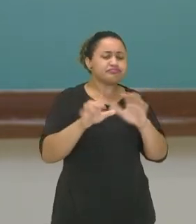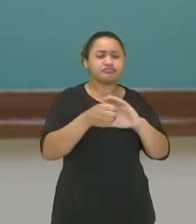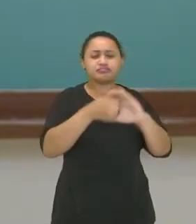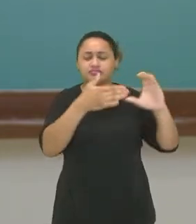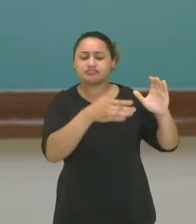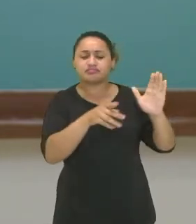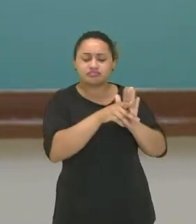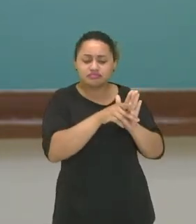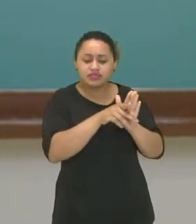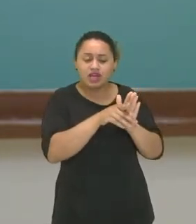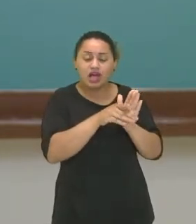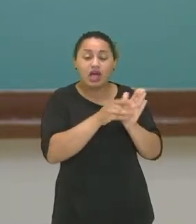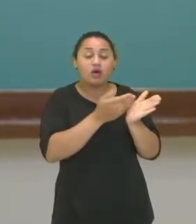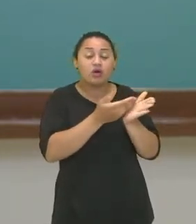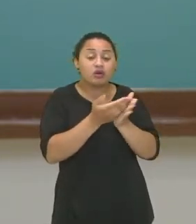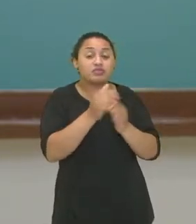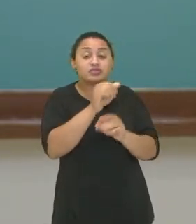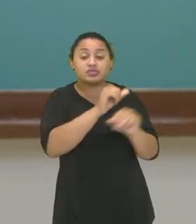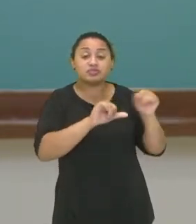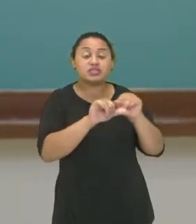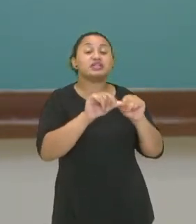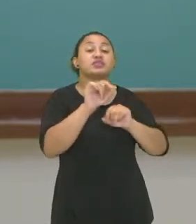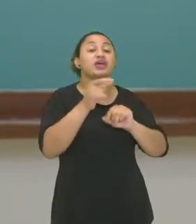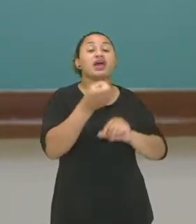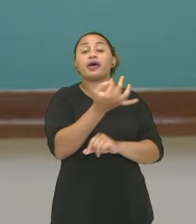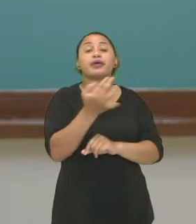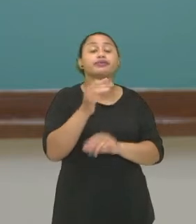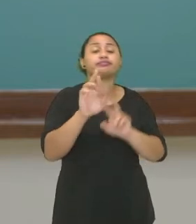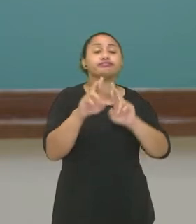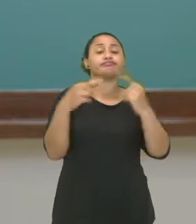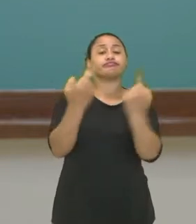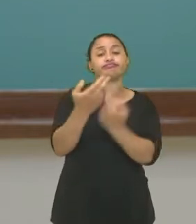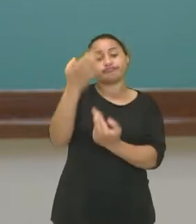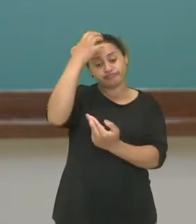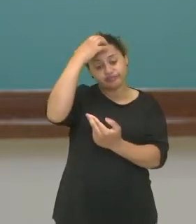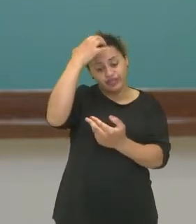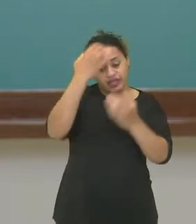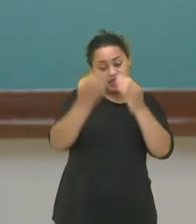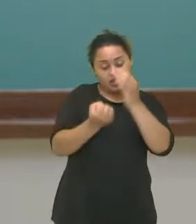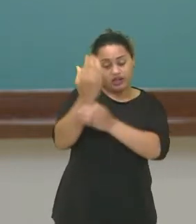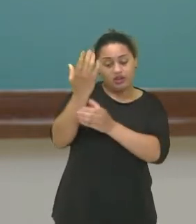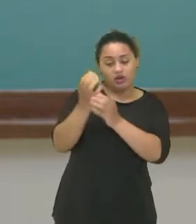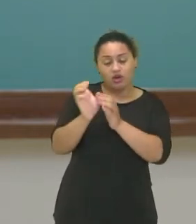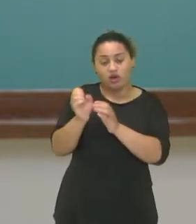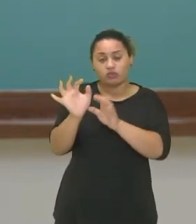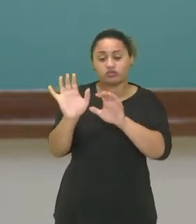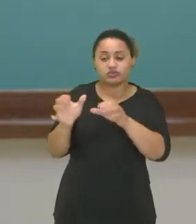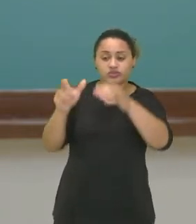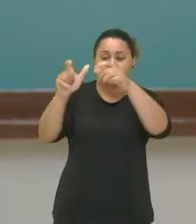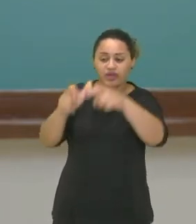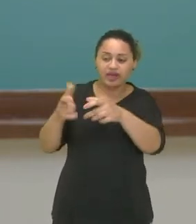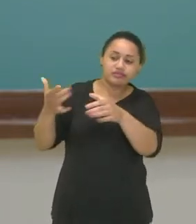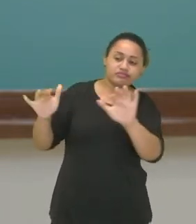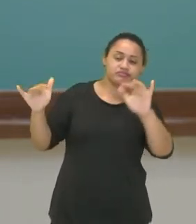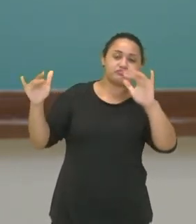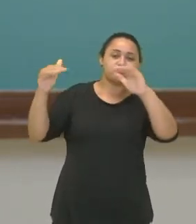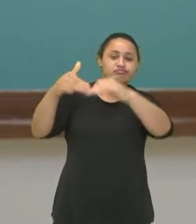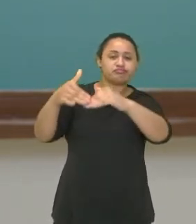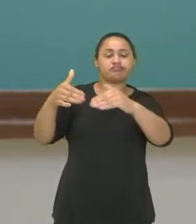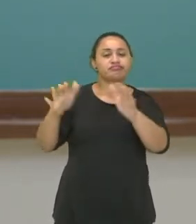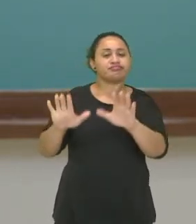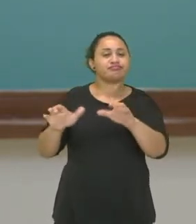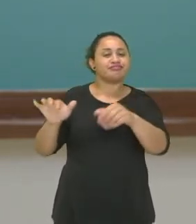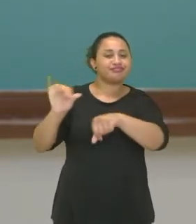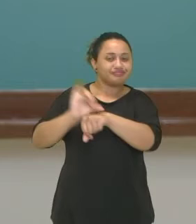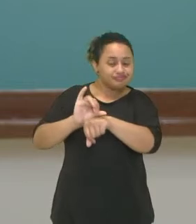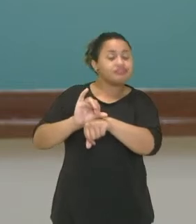mudanças, com a queda de alguns reinados, formou-se pequenos burgos, ou seja, centros comerciais, e surgiu um